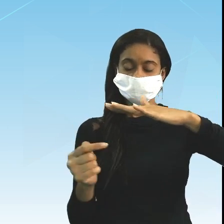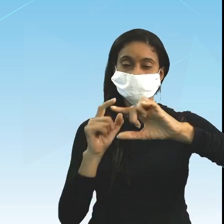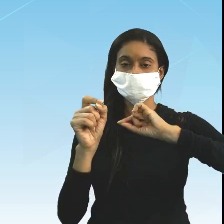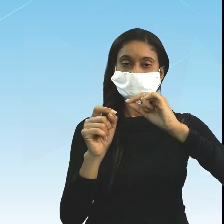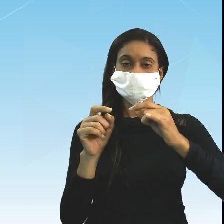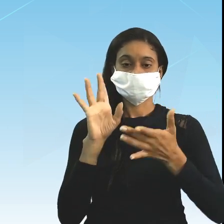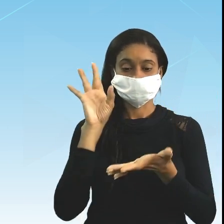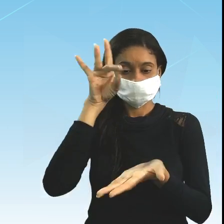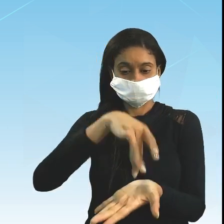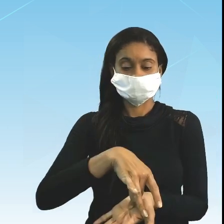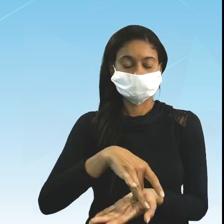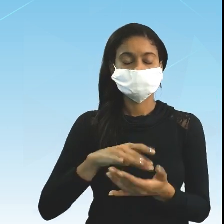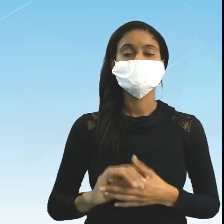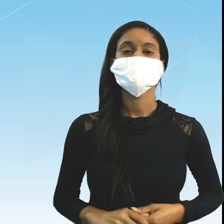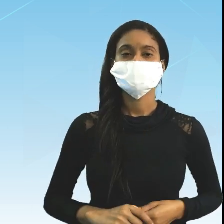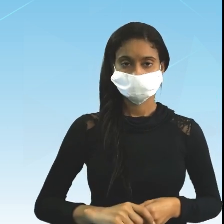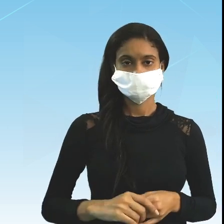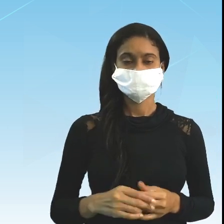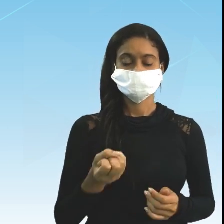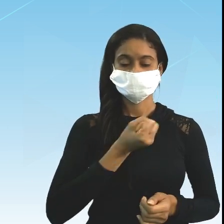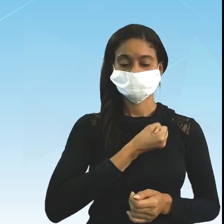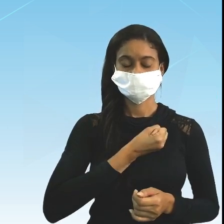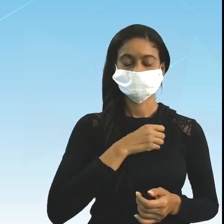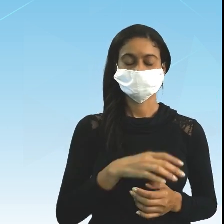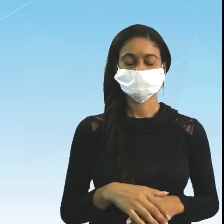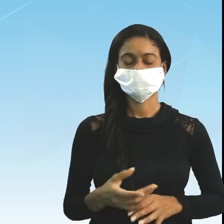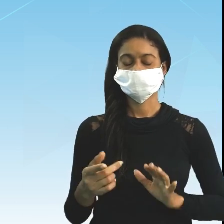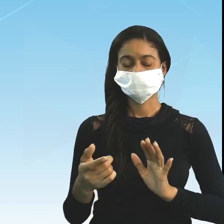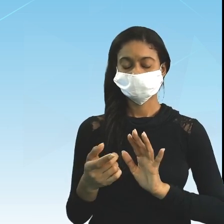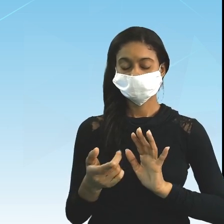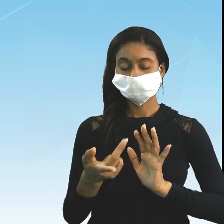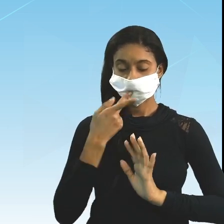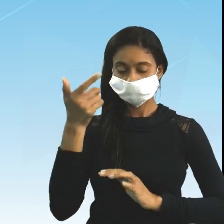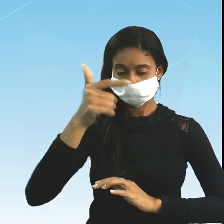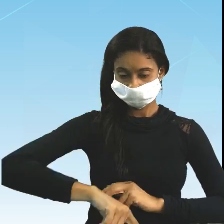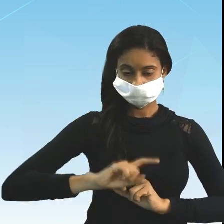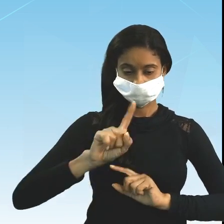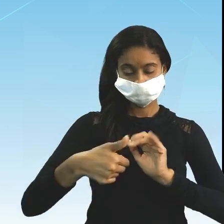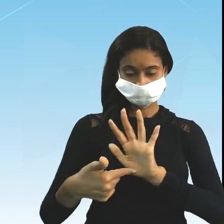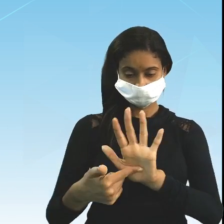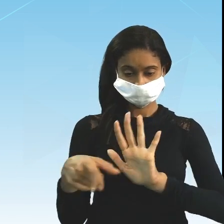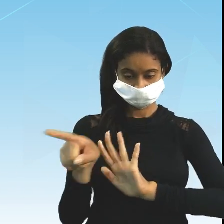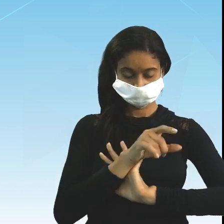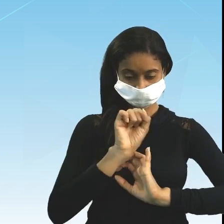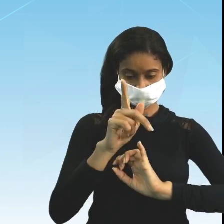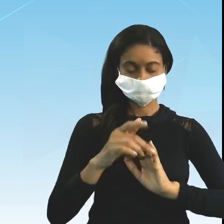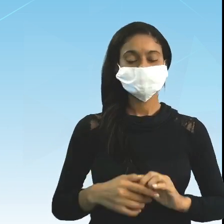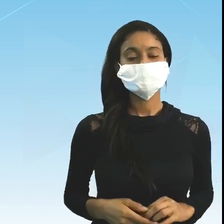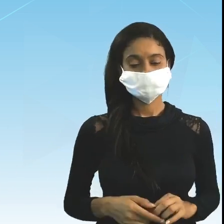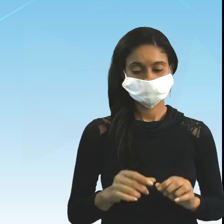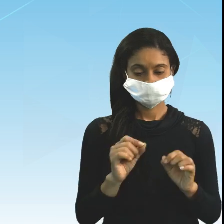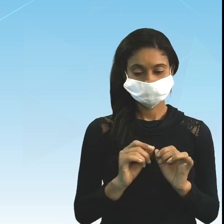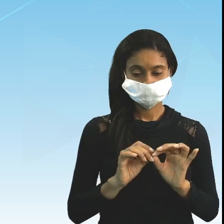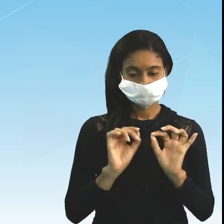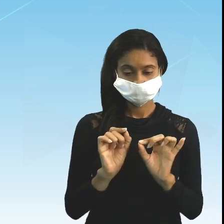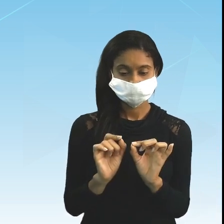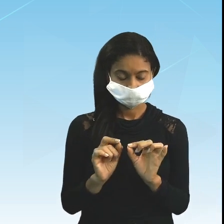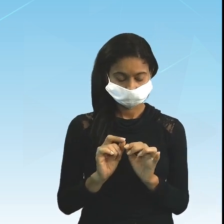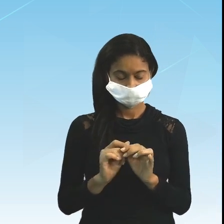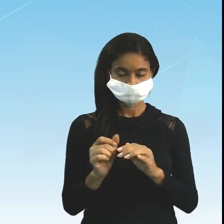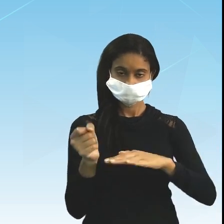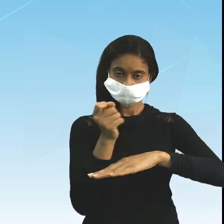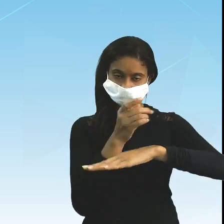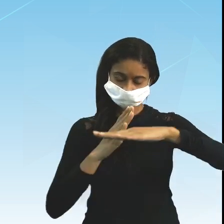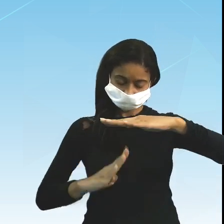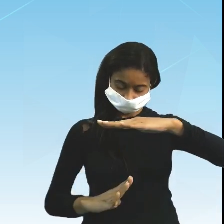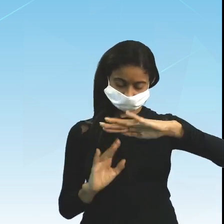eu não entendi nada. Preste atenção, vou repetir e depois vou mostrar o exemplo, tá bom? A gente vai medir de forma fracionária,